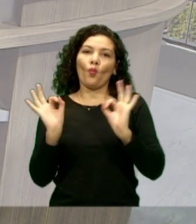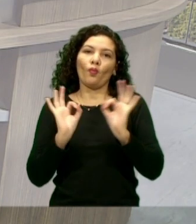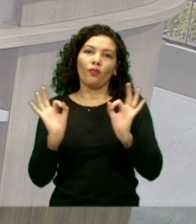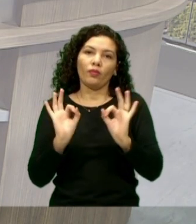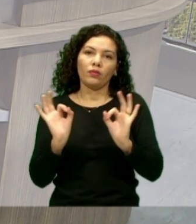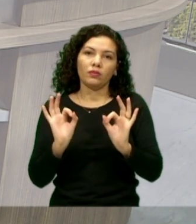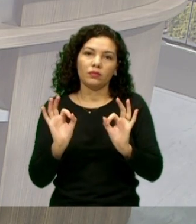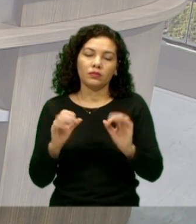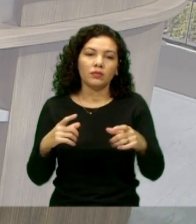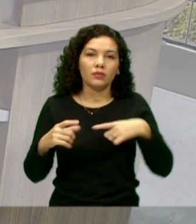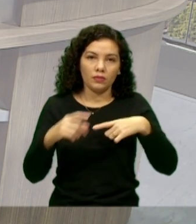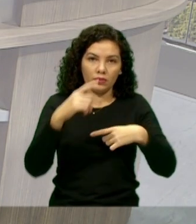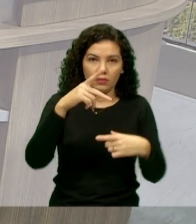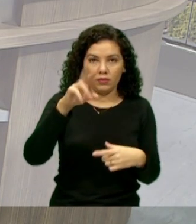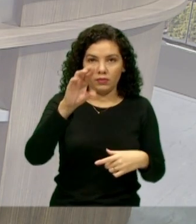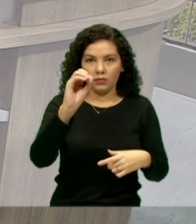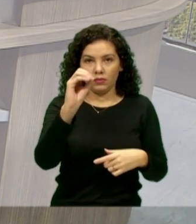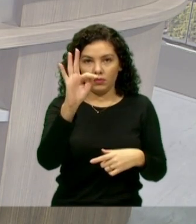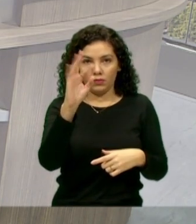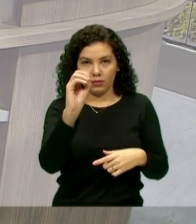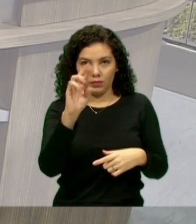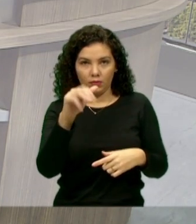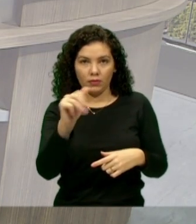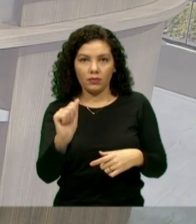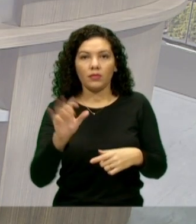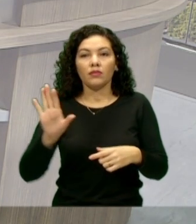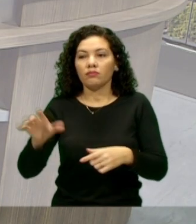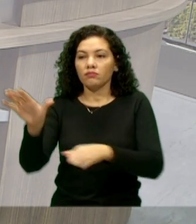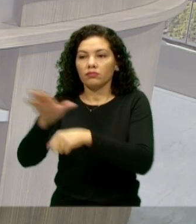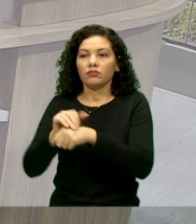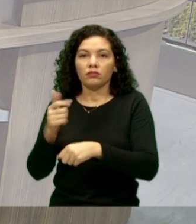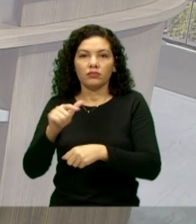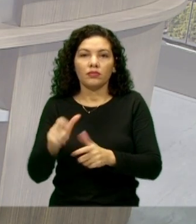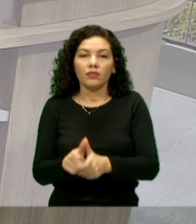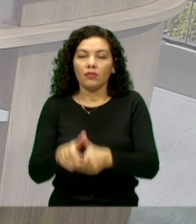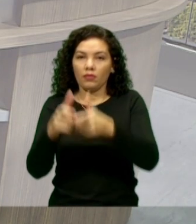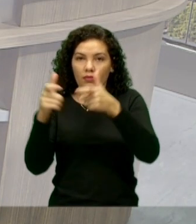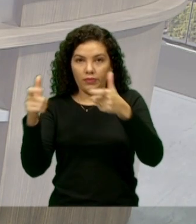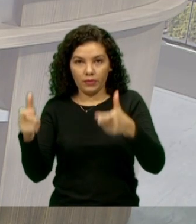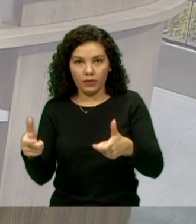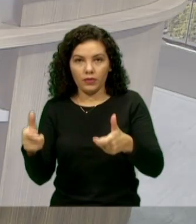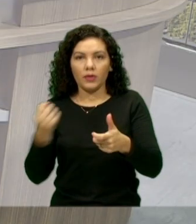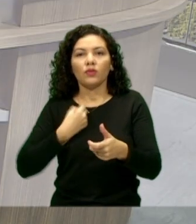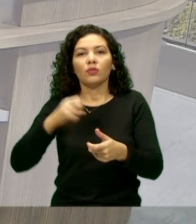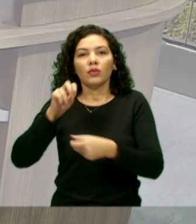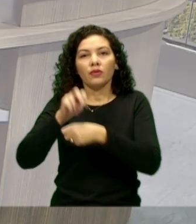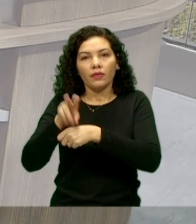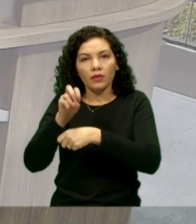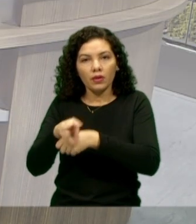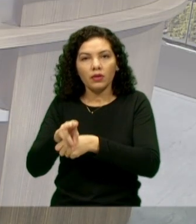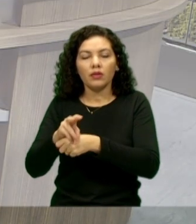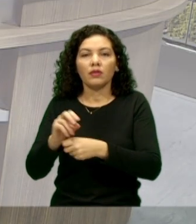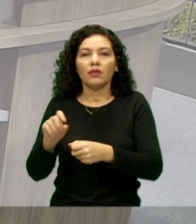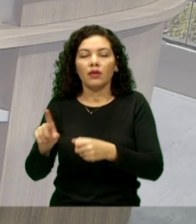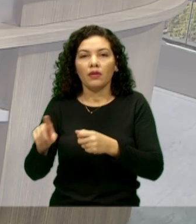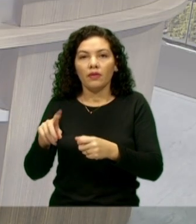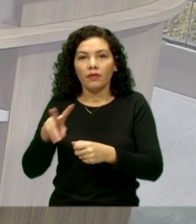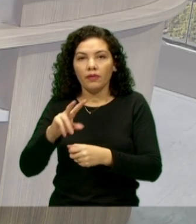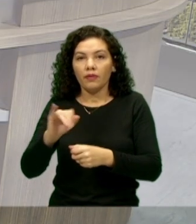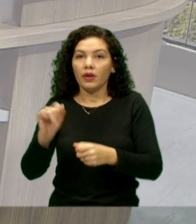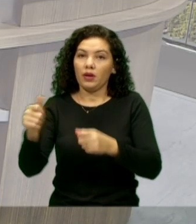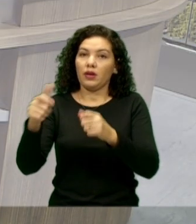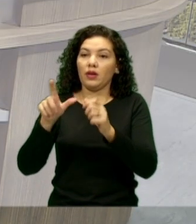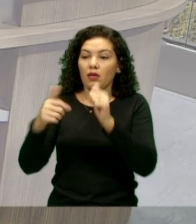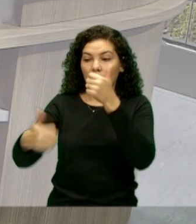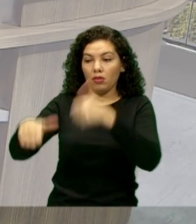Existe pro forma, mas não foi exatamente. Não foi coberto. Ou seja, a ampliação do número de vagas vai em cima de uma